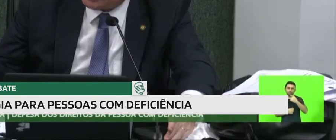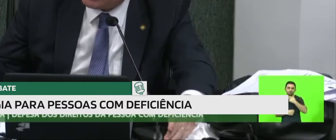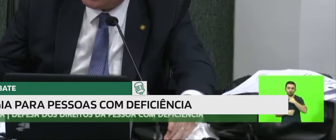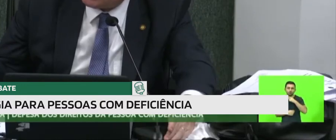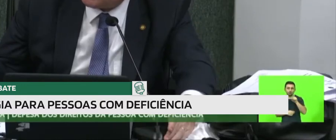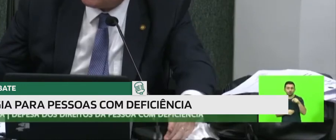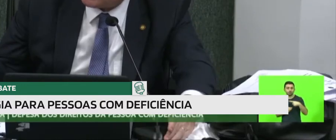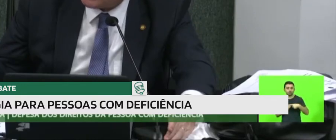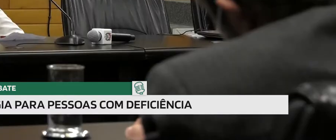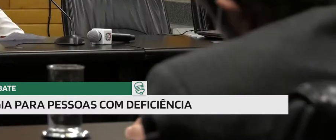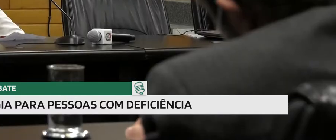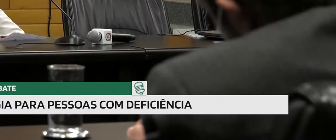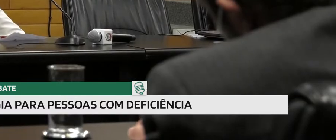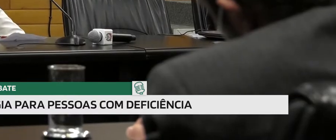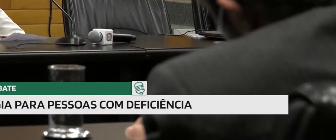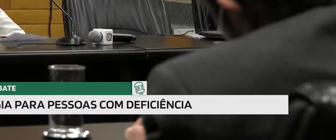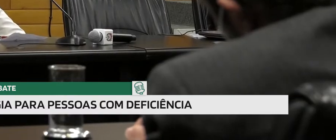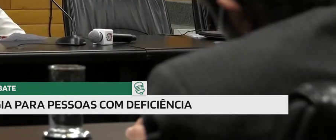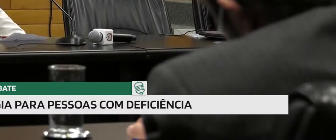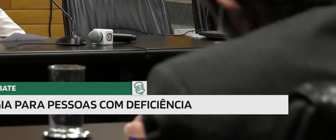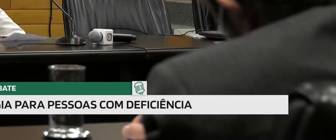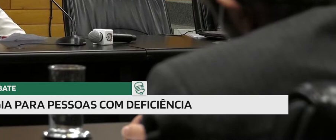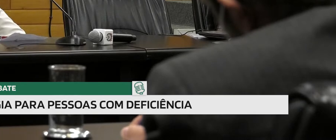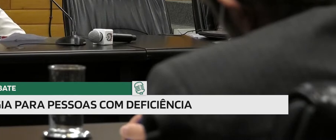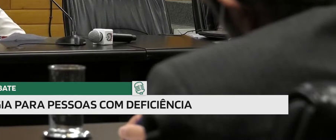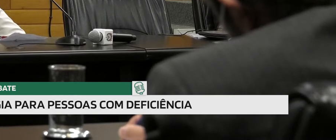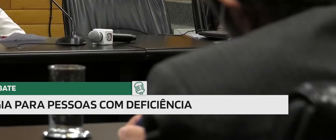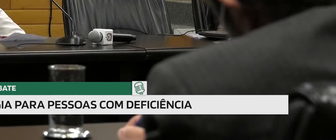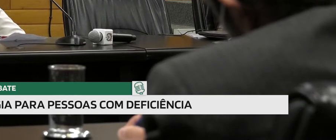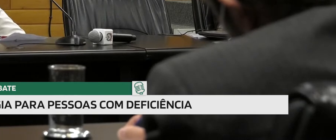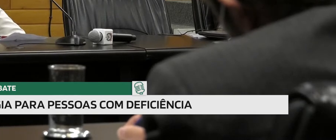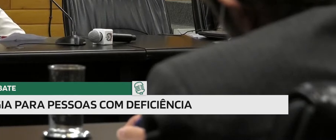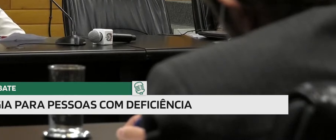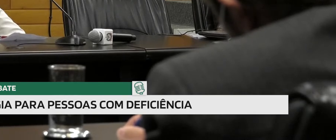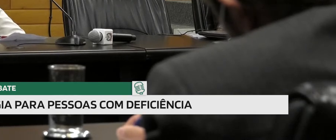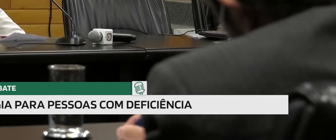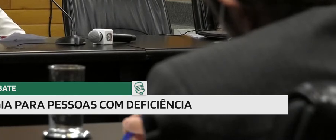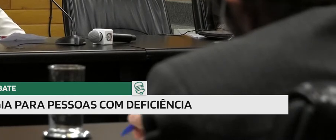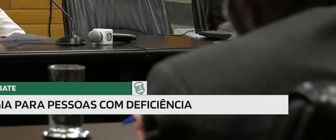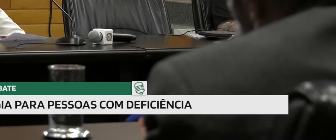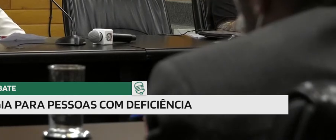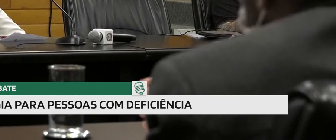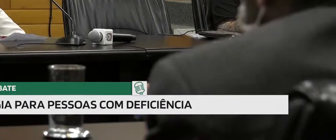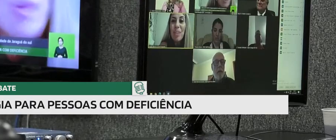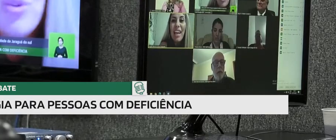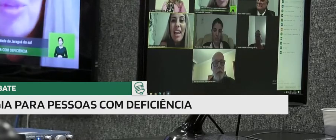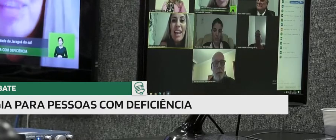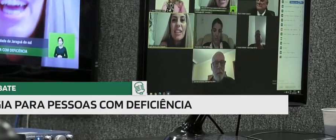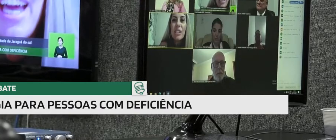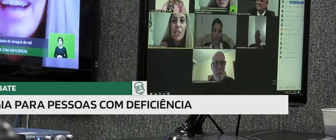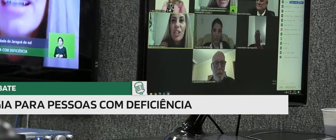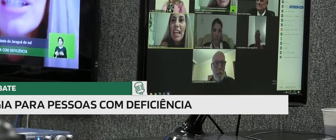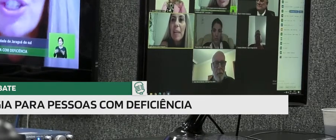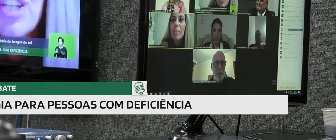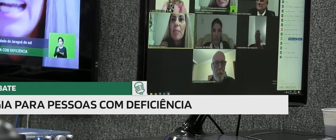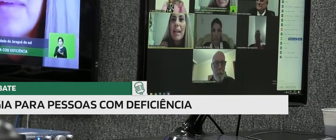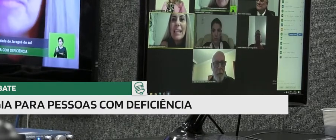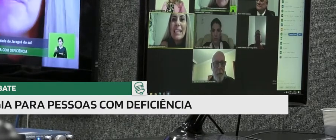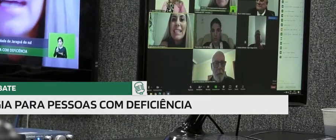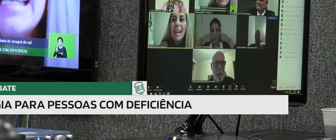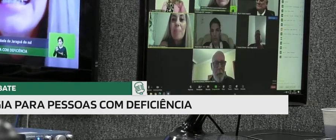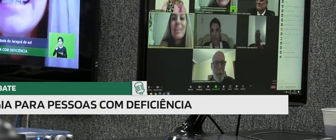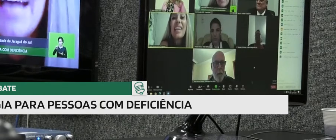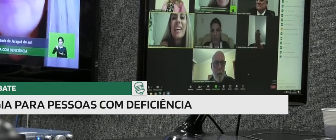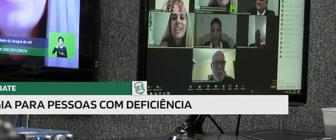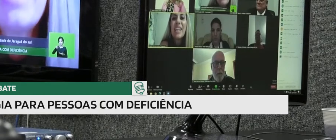que tratam principalmente pessoas com transtorno do espectro autista. A reunião contou com a presença de representantes de diversas